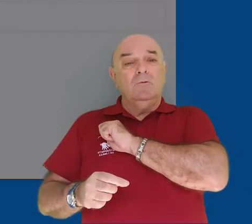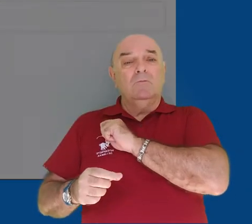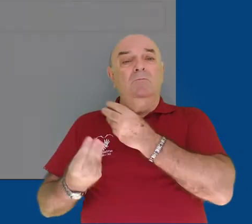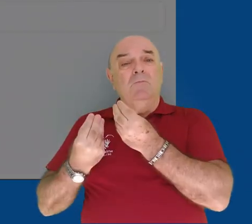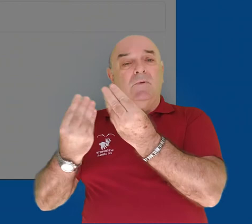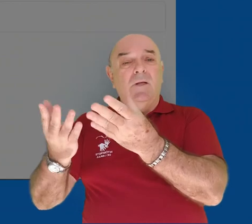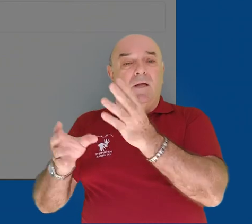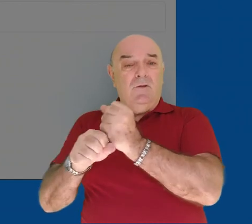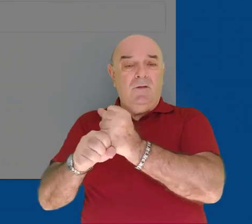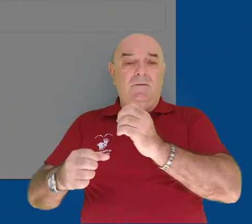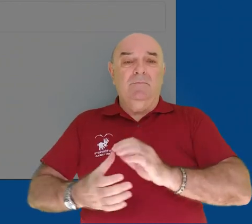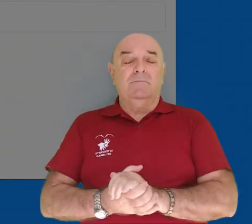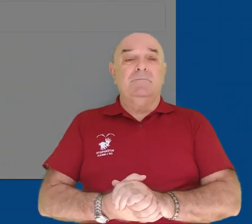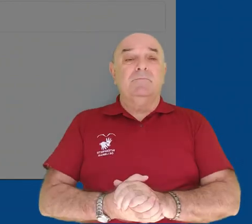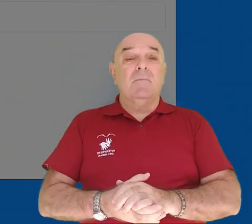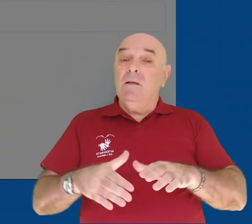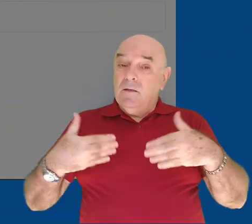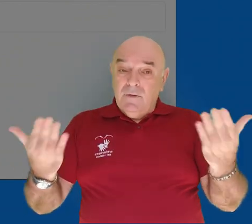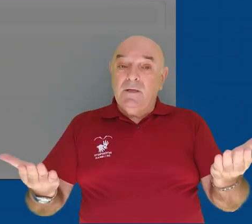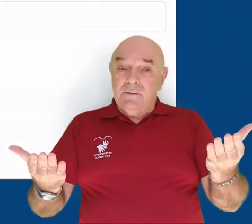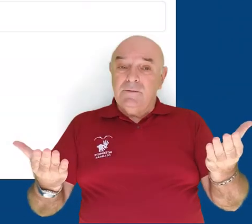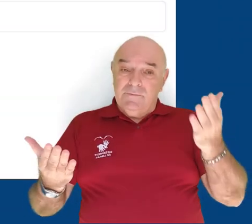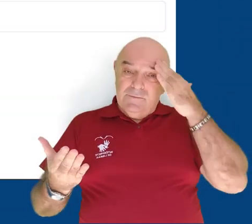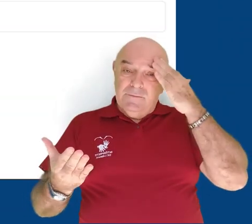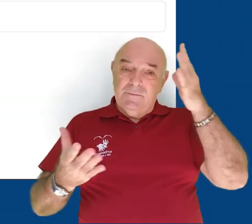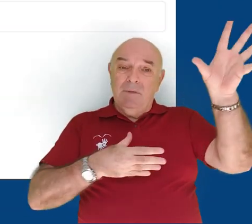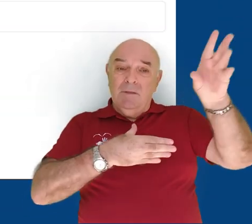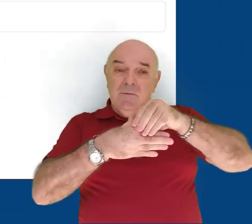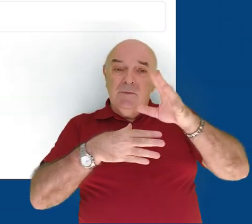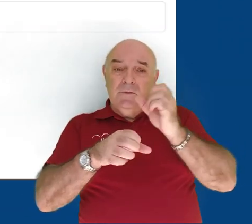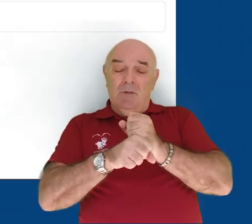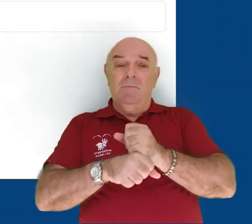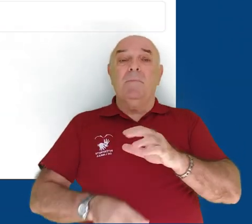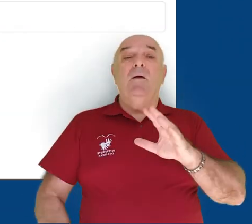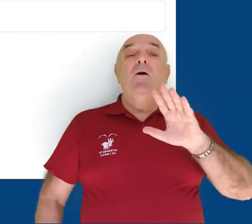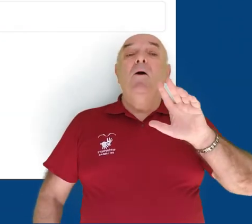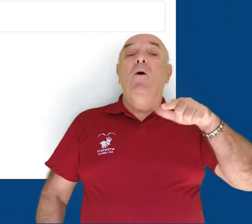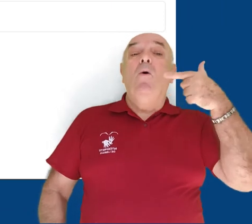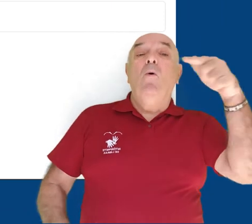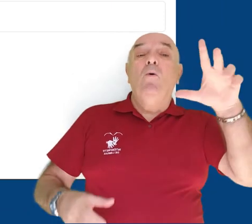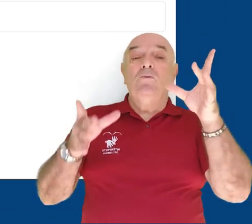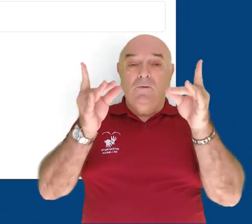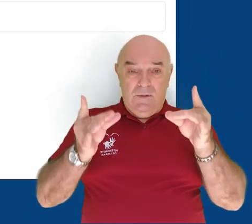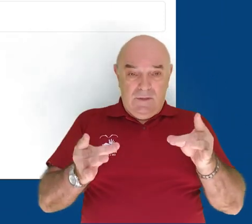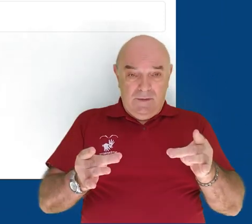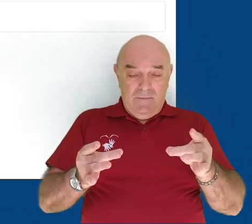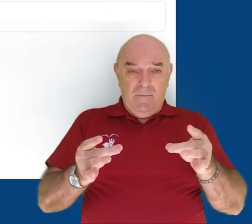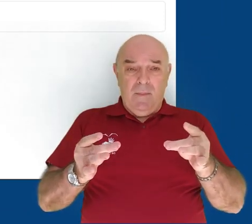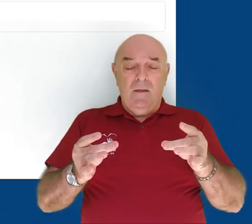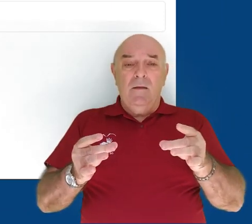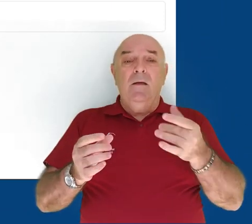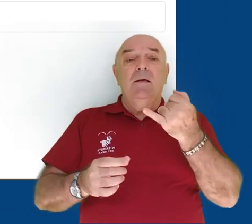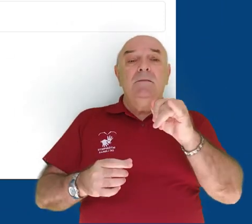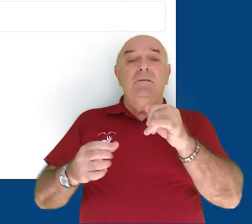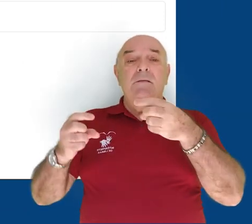atividades normais sem teste como já vimos em outras instâncias é assim fazemos importação das notas um outro detalhe que gostaria de mostrar para